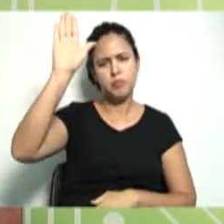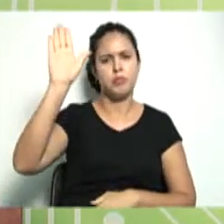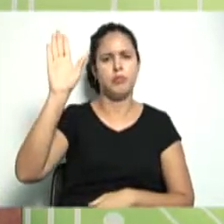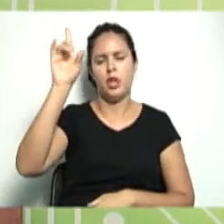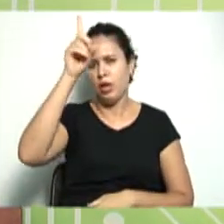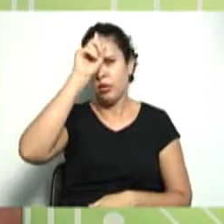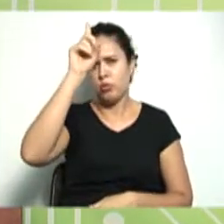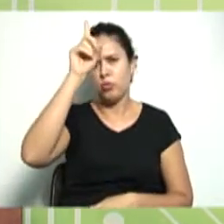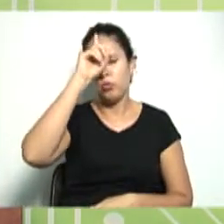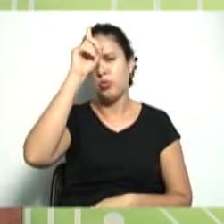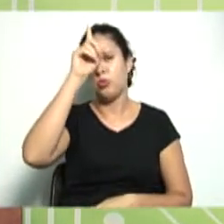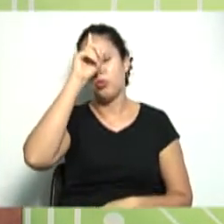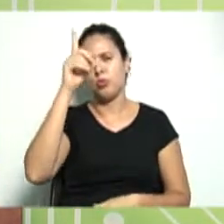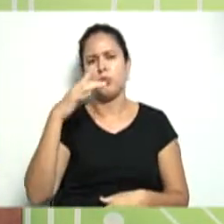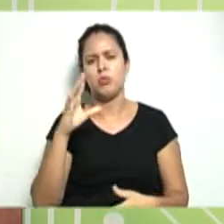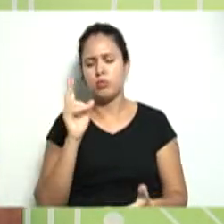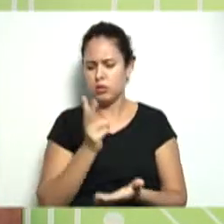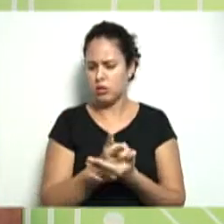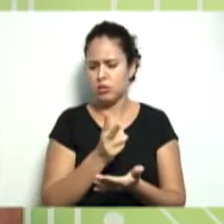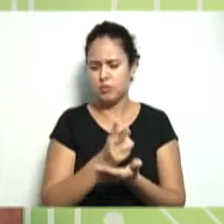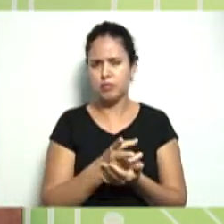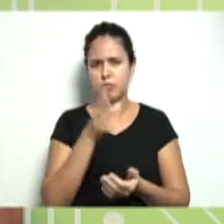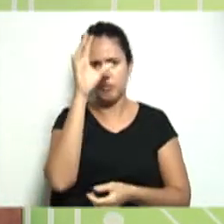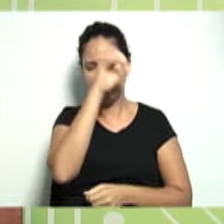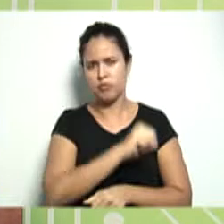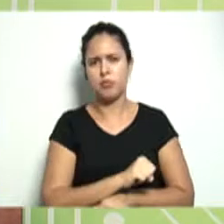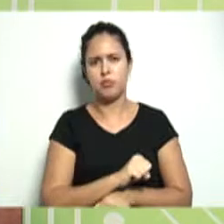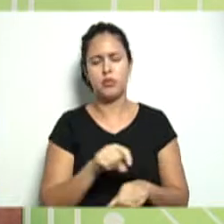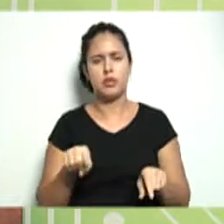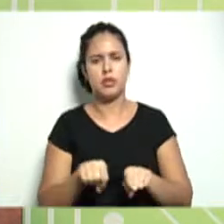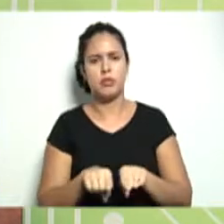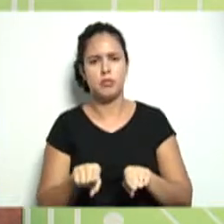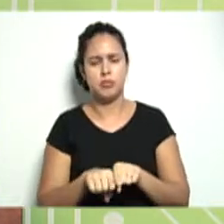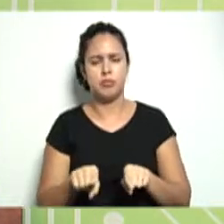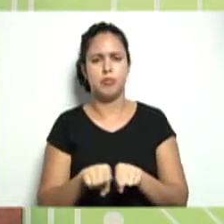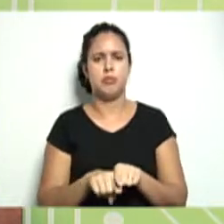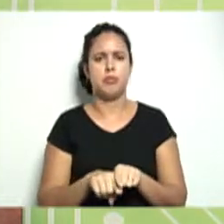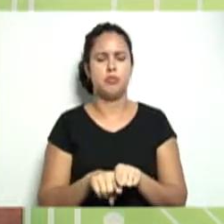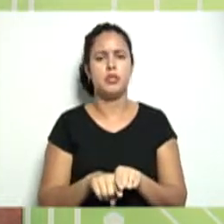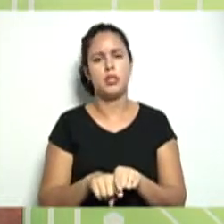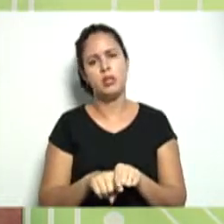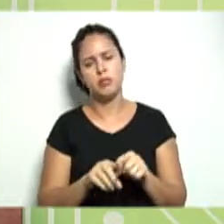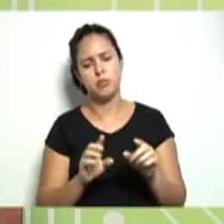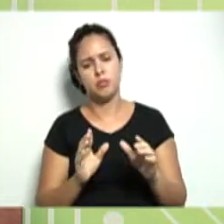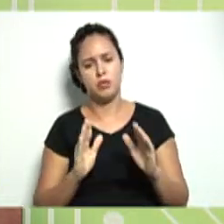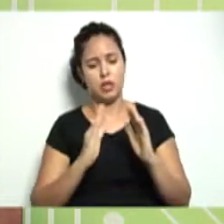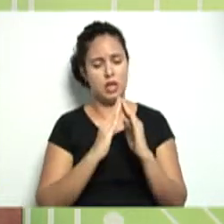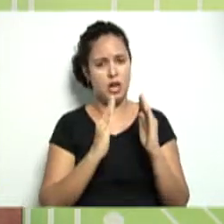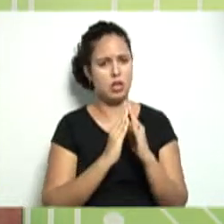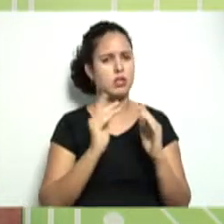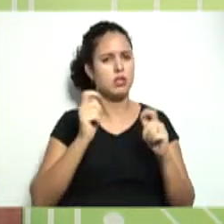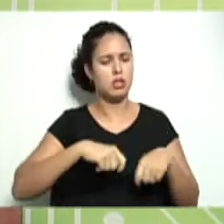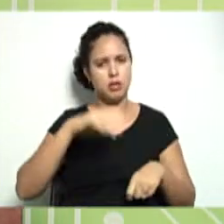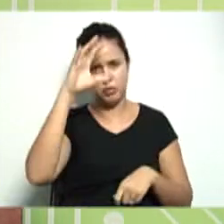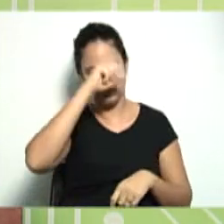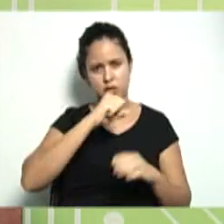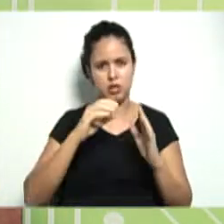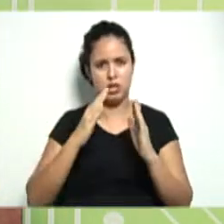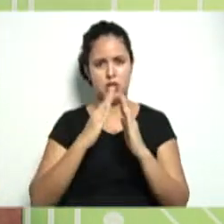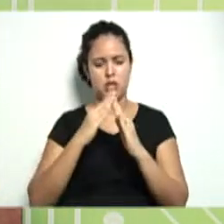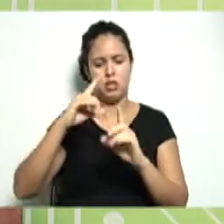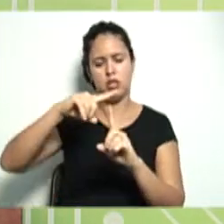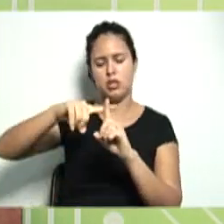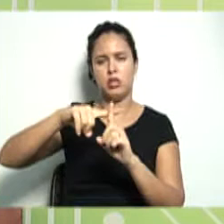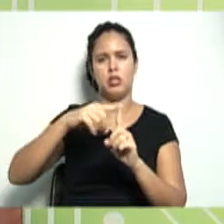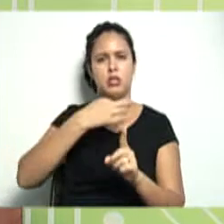está aprendendo. Não aprende somente dentro da escola, aprende na nossa casa, aprende na nossa igreja,